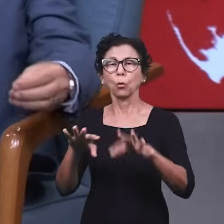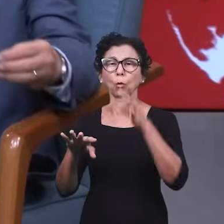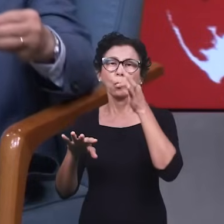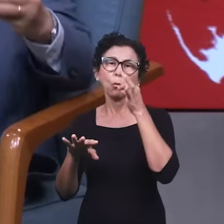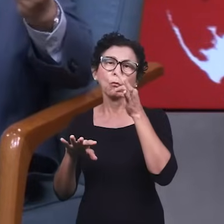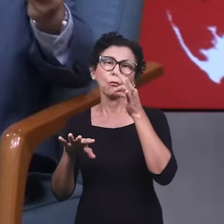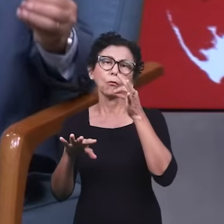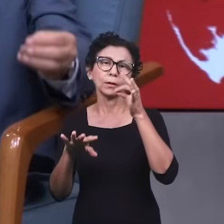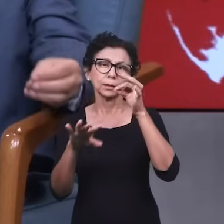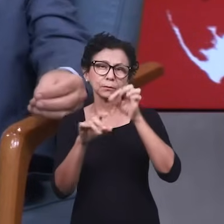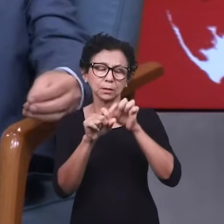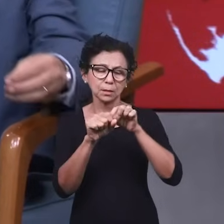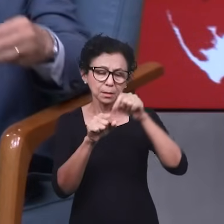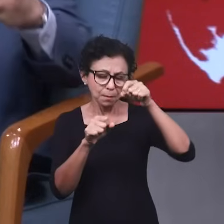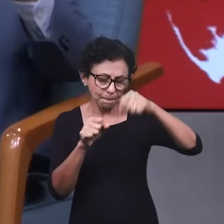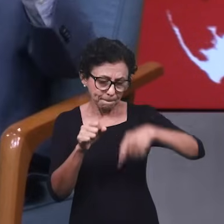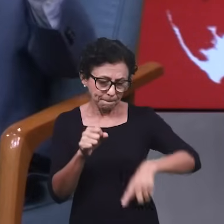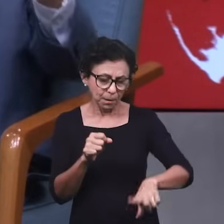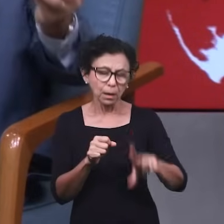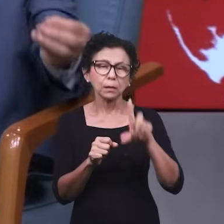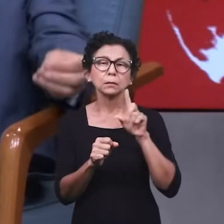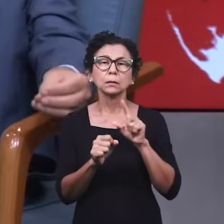mangueira, não vai nascer uma